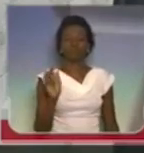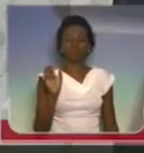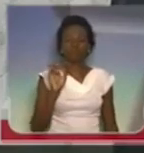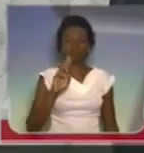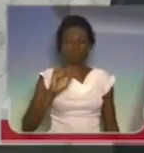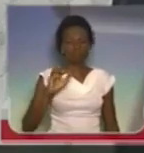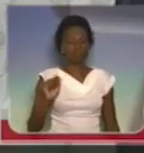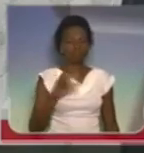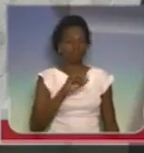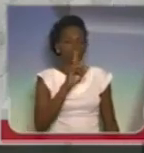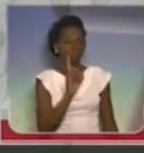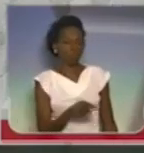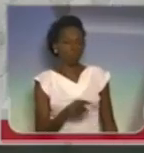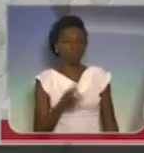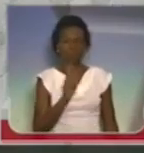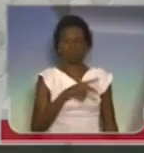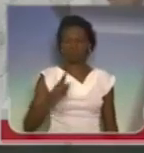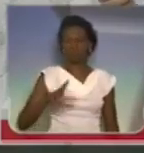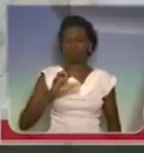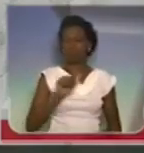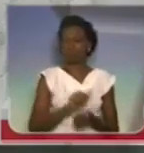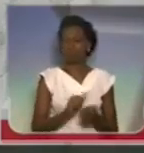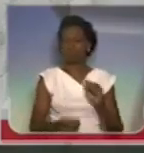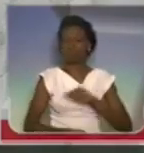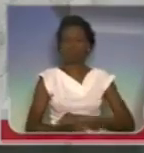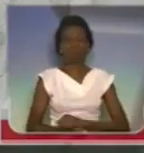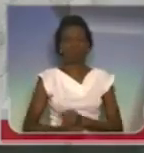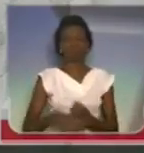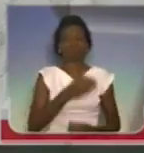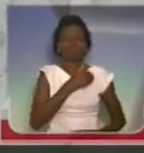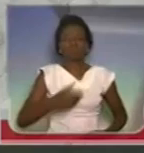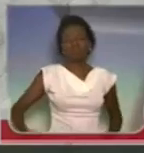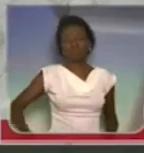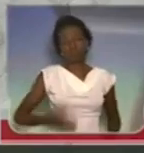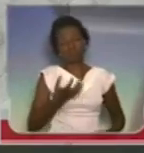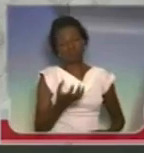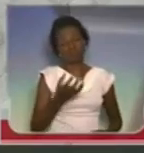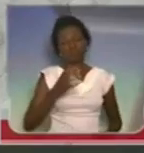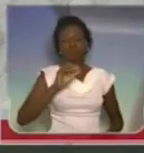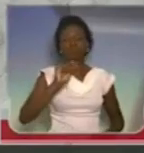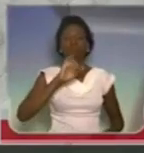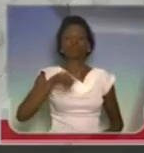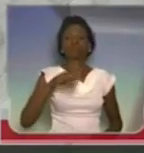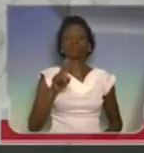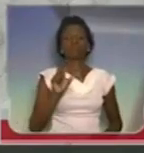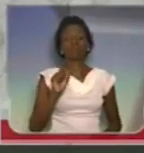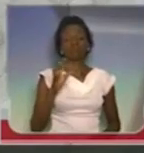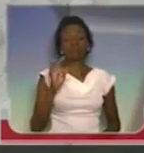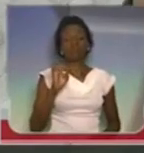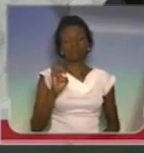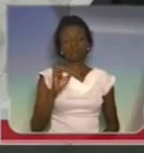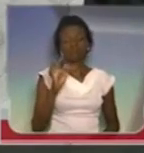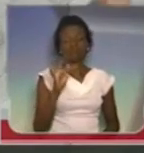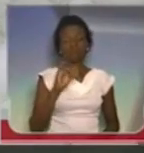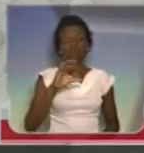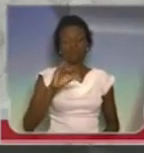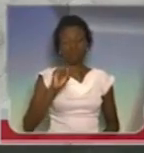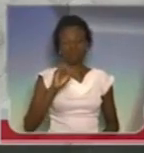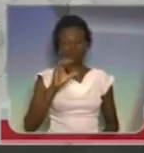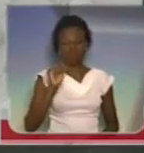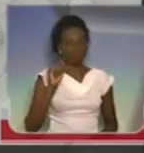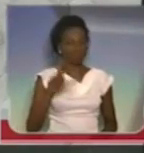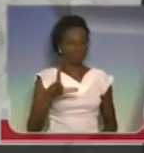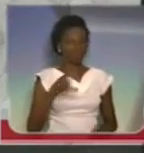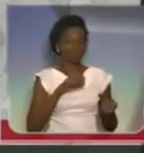readaptados então o governo prefere que fazer ajuste fiscal na educação e o governo é tão